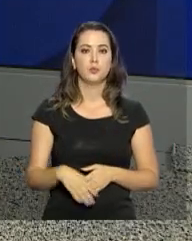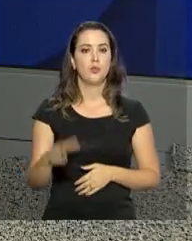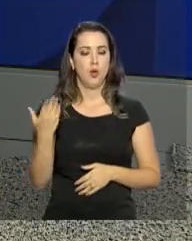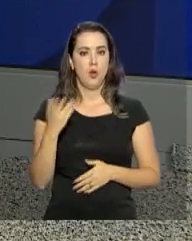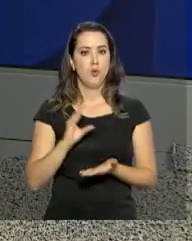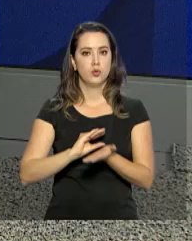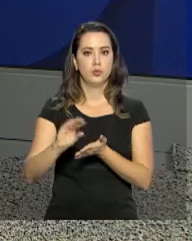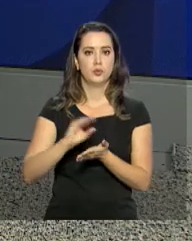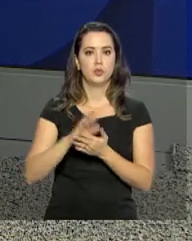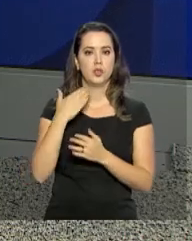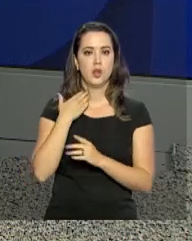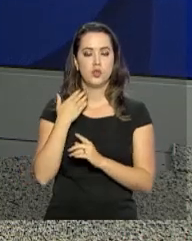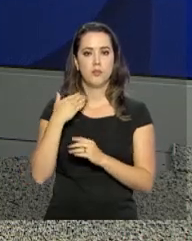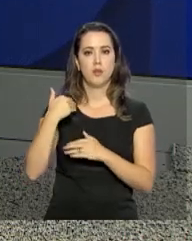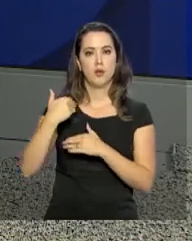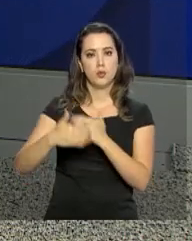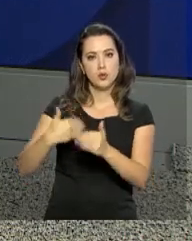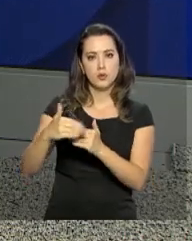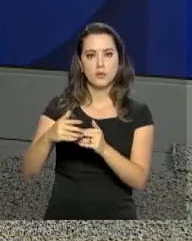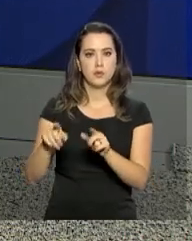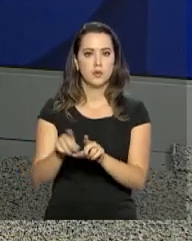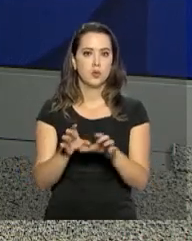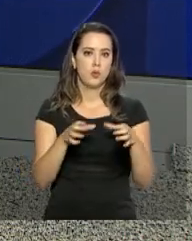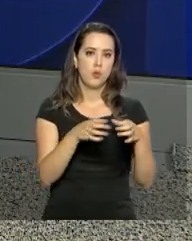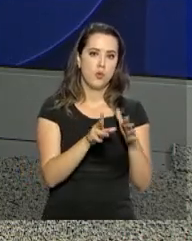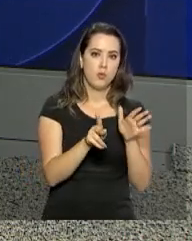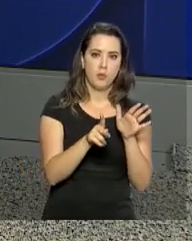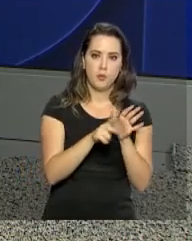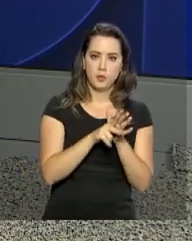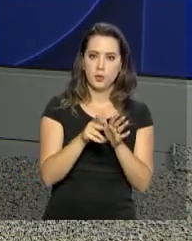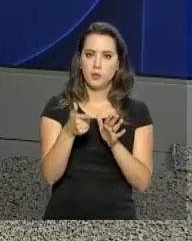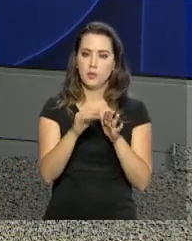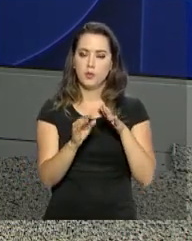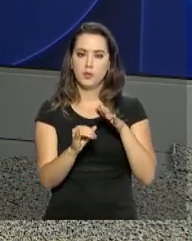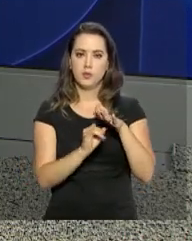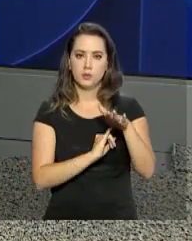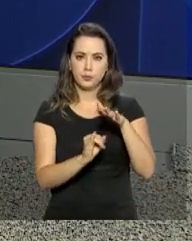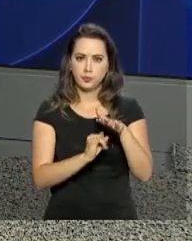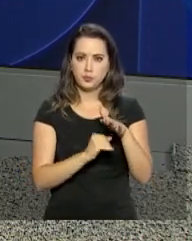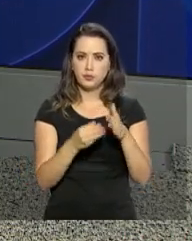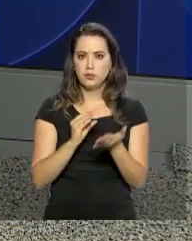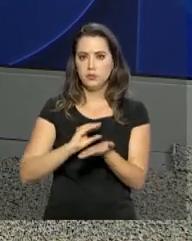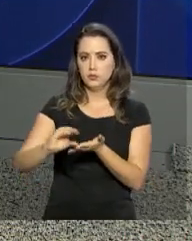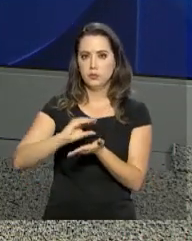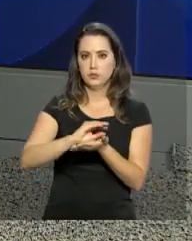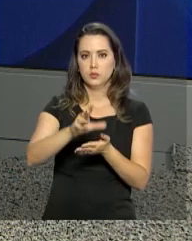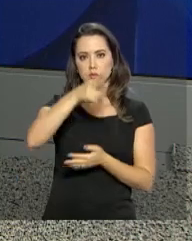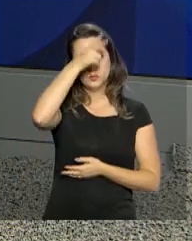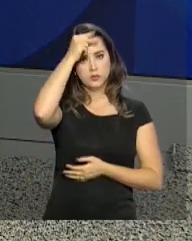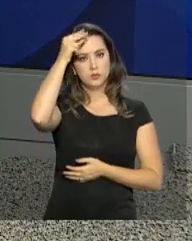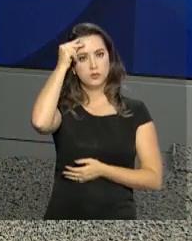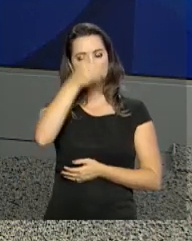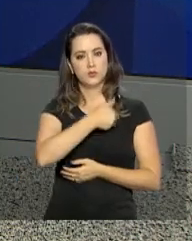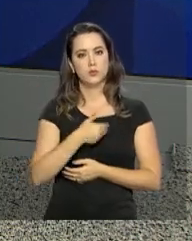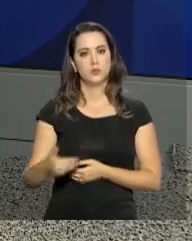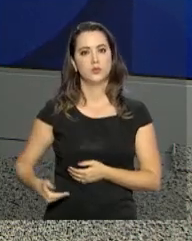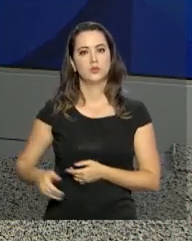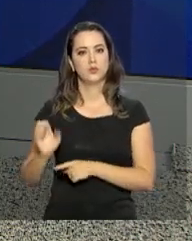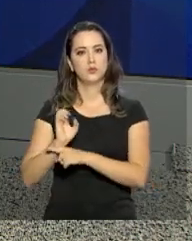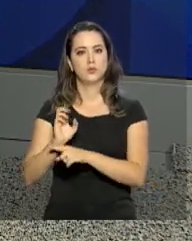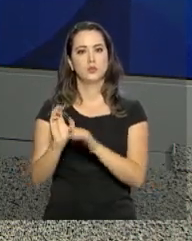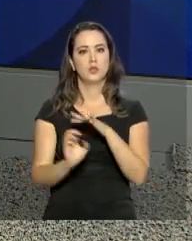desenvolvimento agência de fomento e outras instituições financeiras que vão repassar recursos a prefeituras governos estaduais